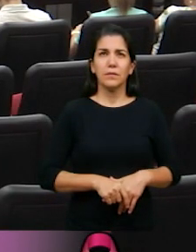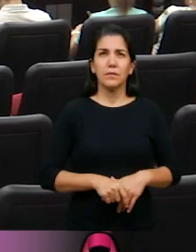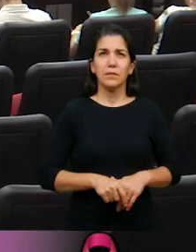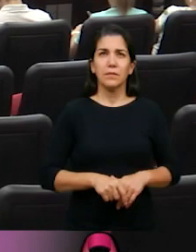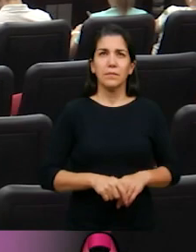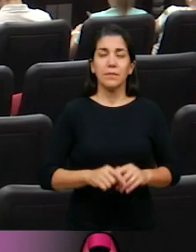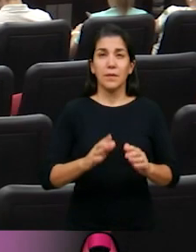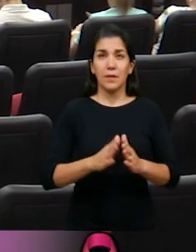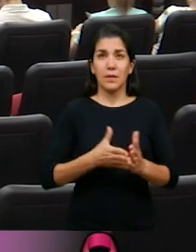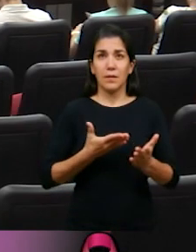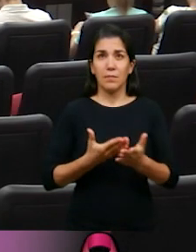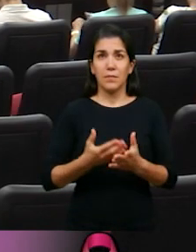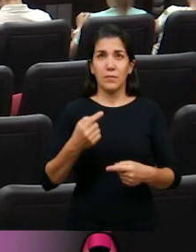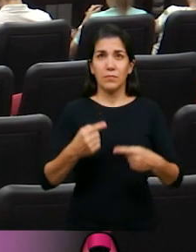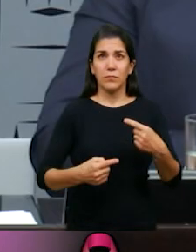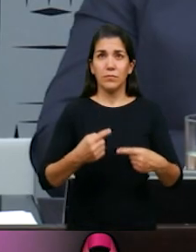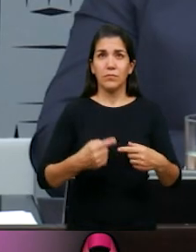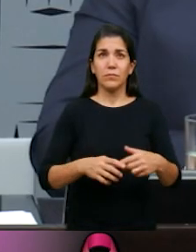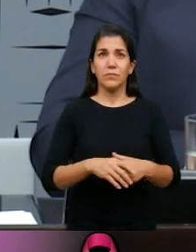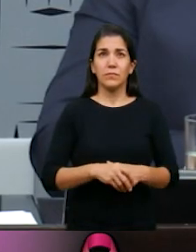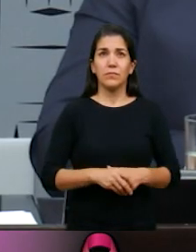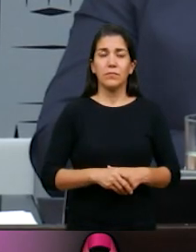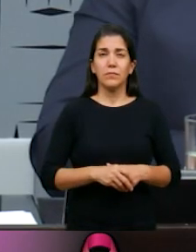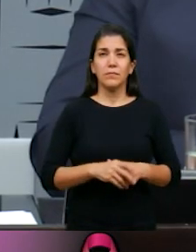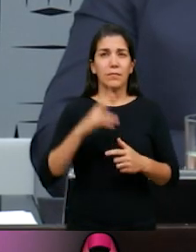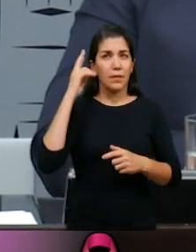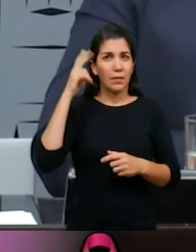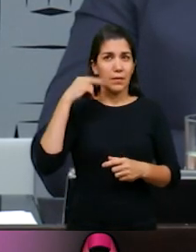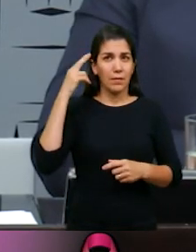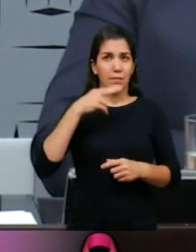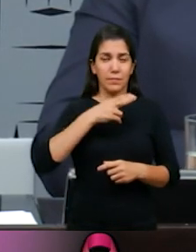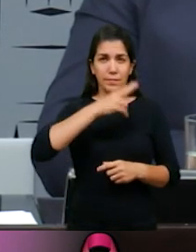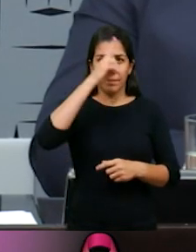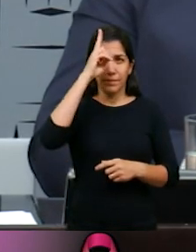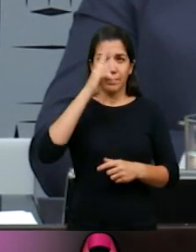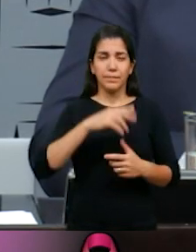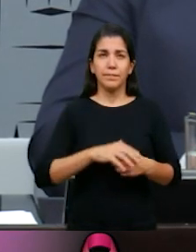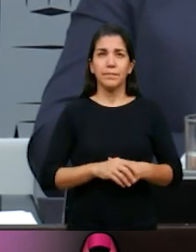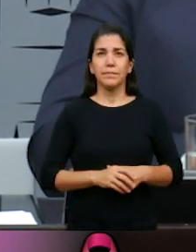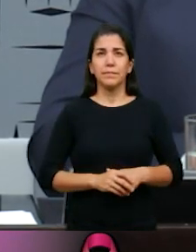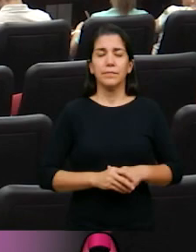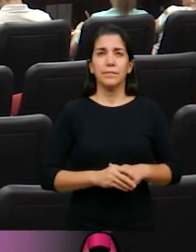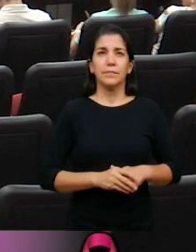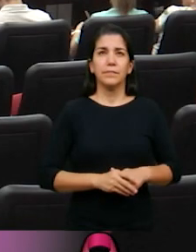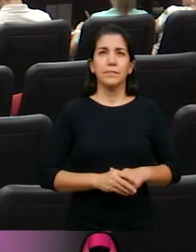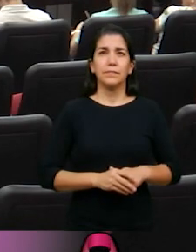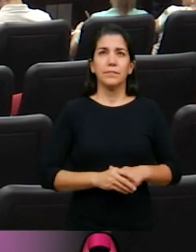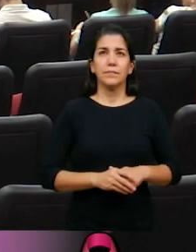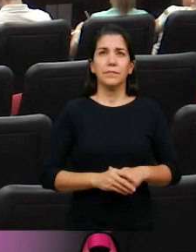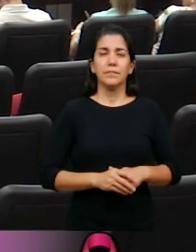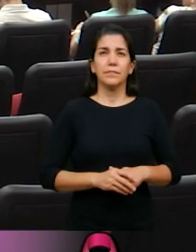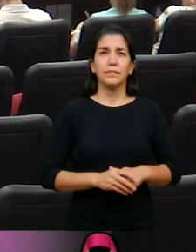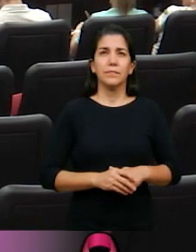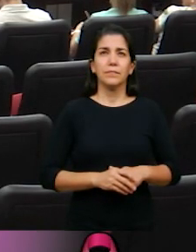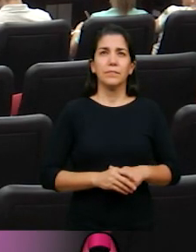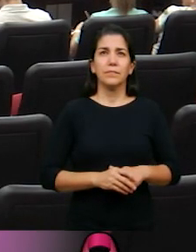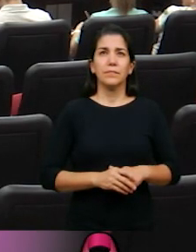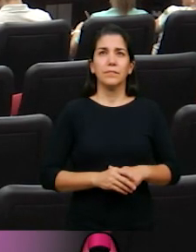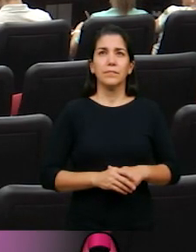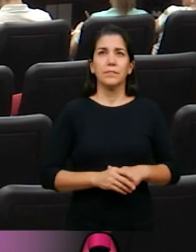O requerimento está em discussão. Com a palavra, o vereador Nelsinho Bombeiro. Bem, senhora presidente,